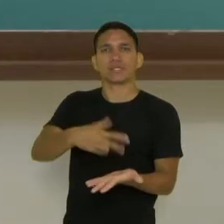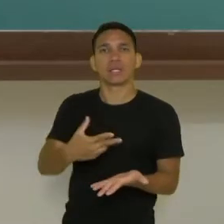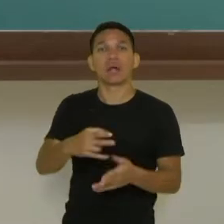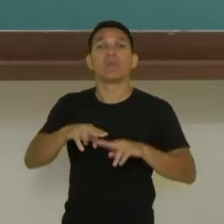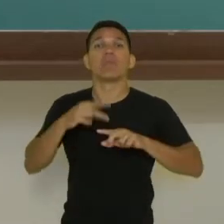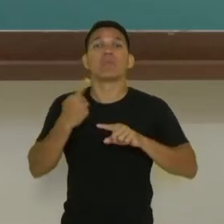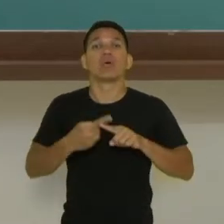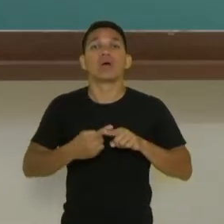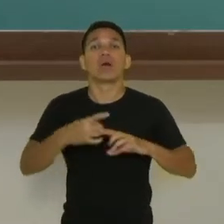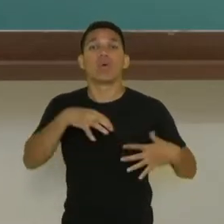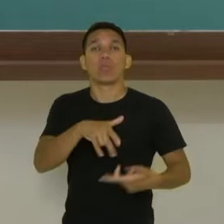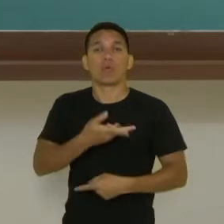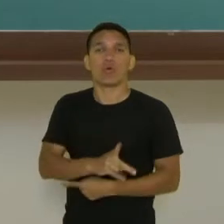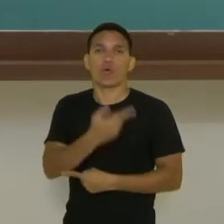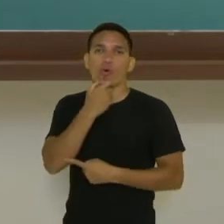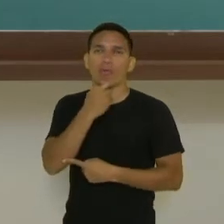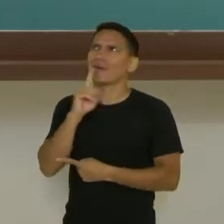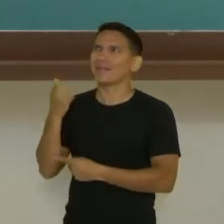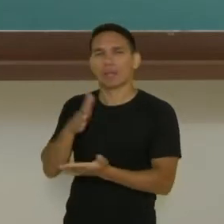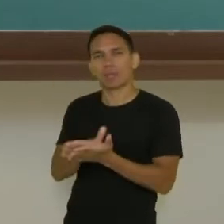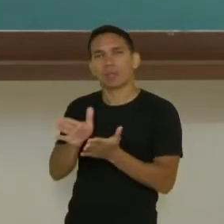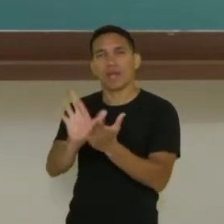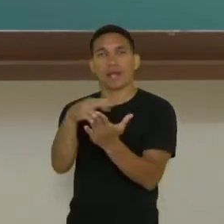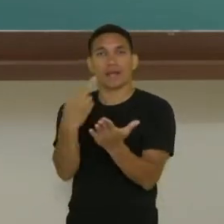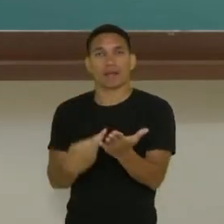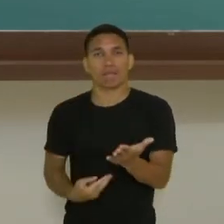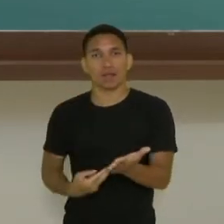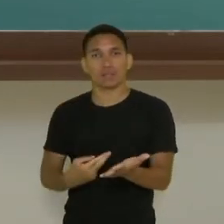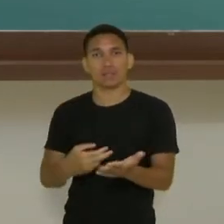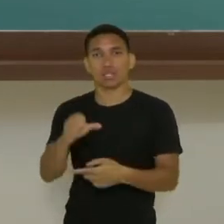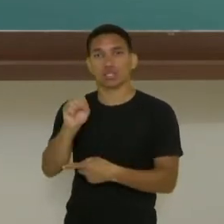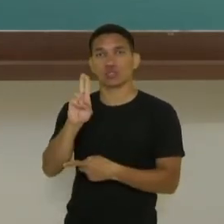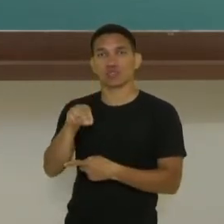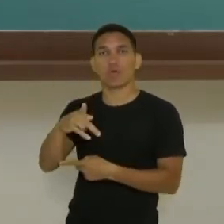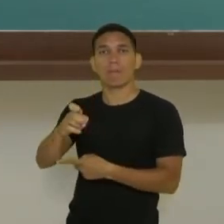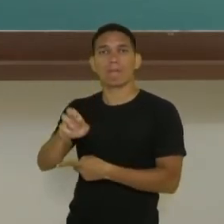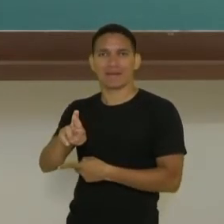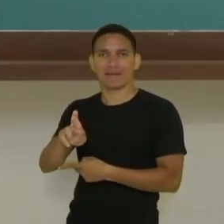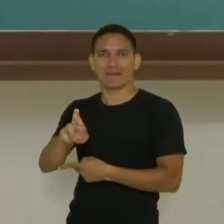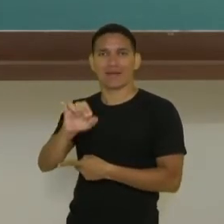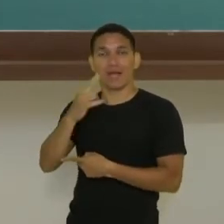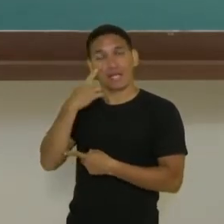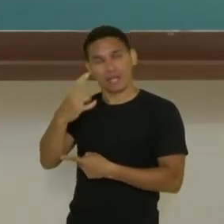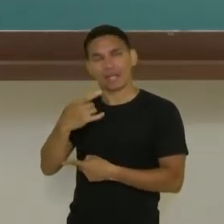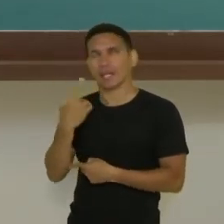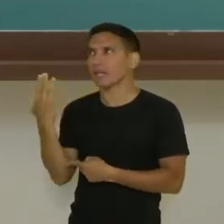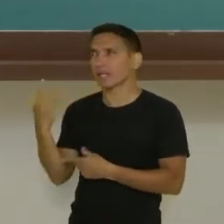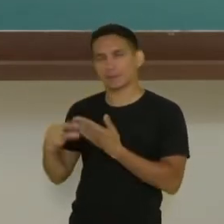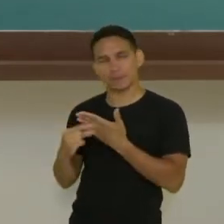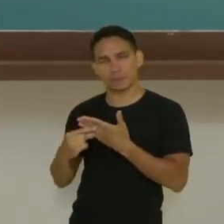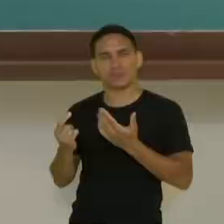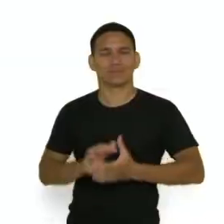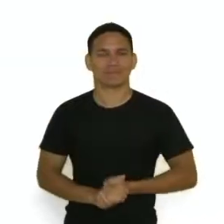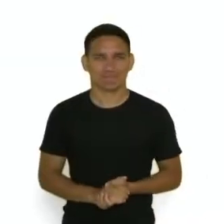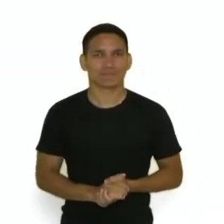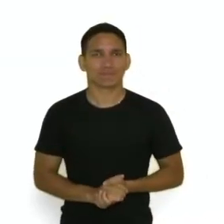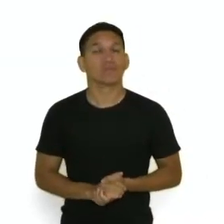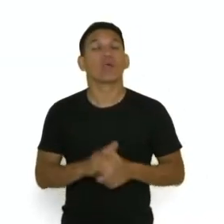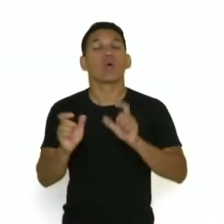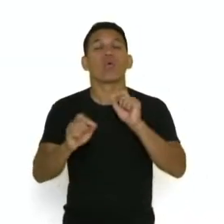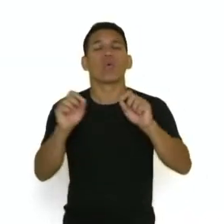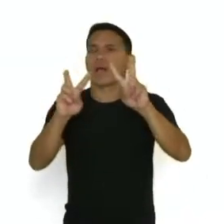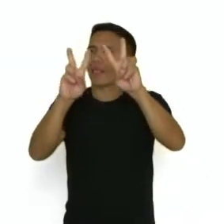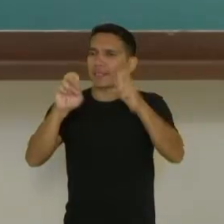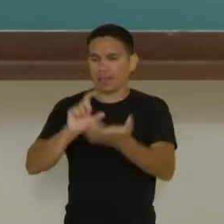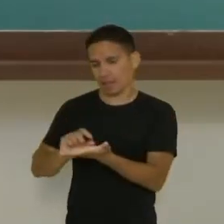na revista Super Interessante, foi escrita por Karen Rueck. Qual é o tema do